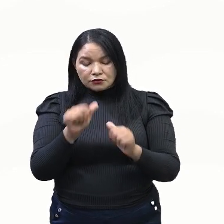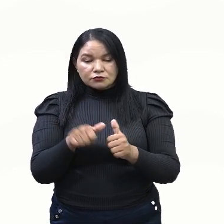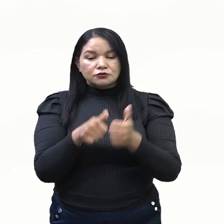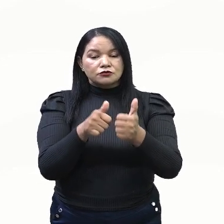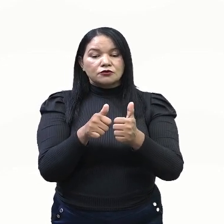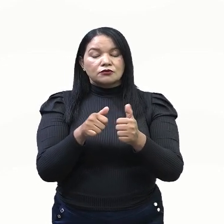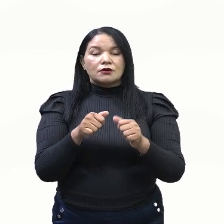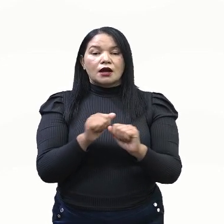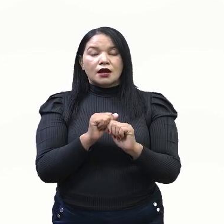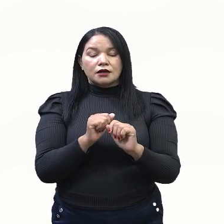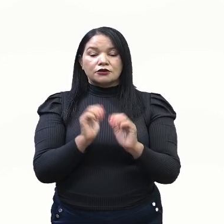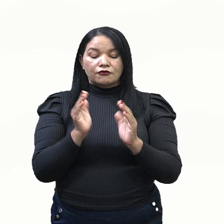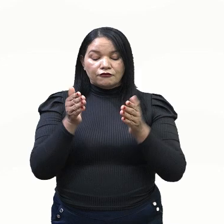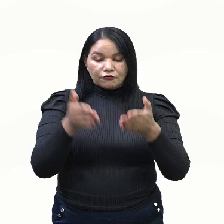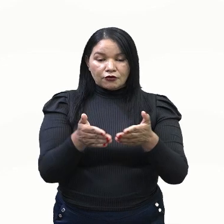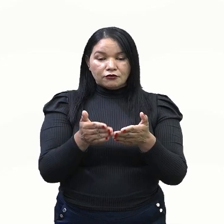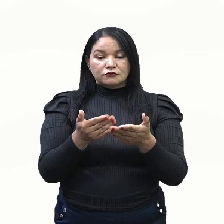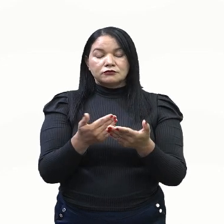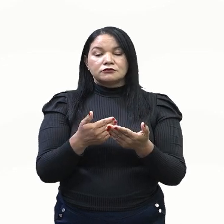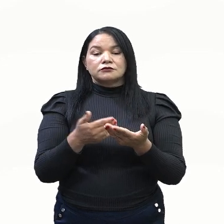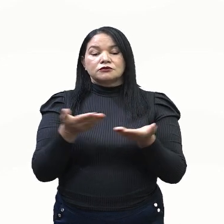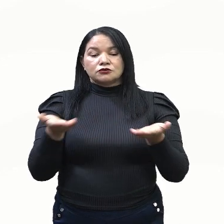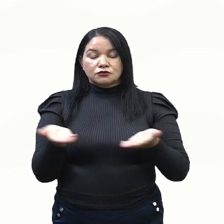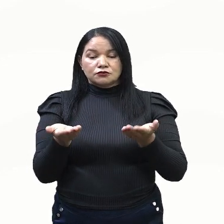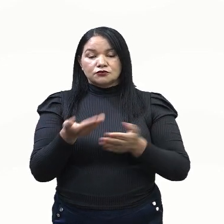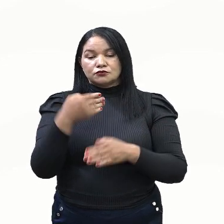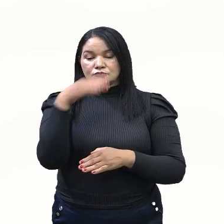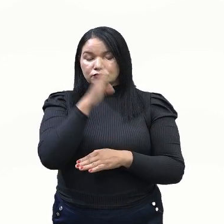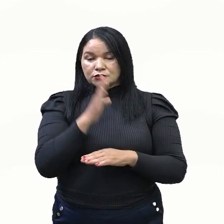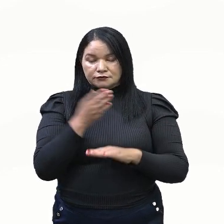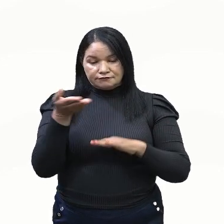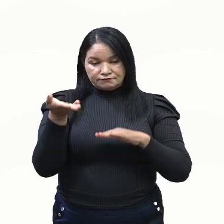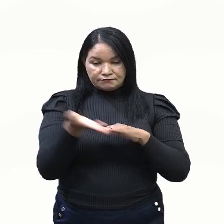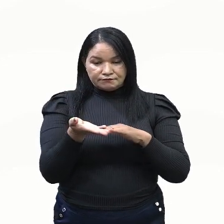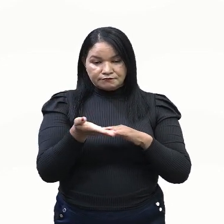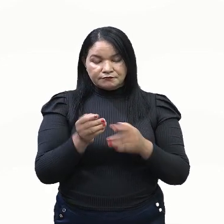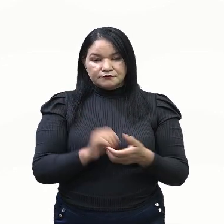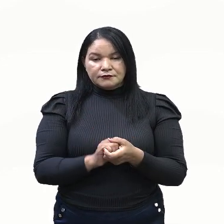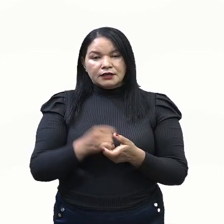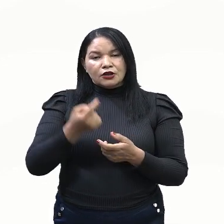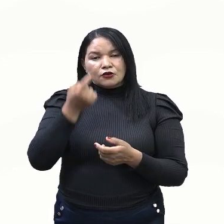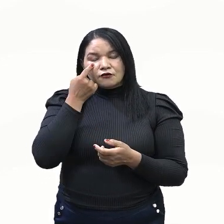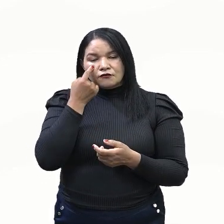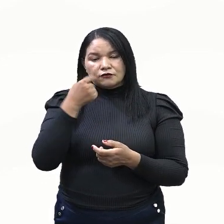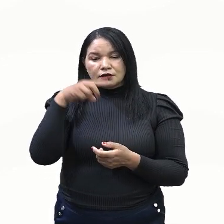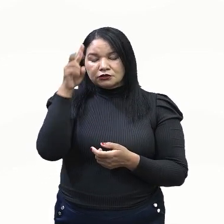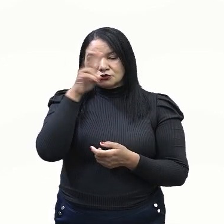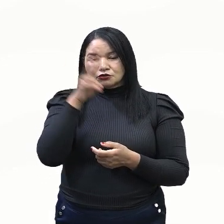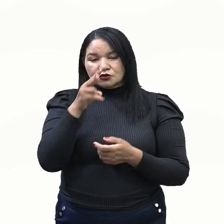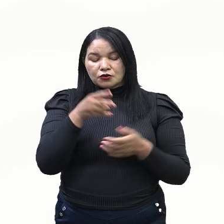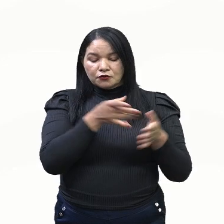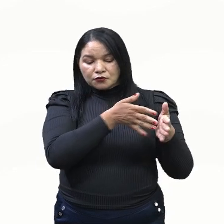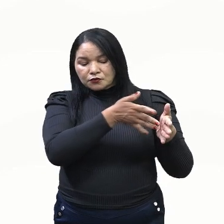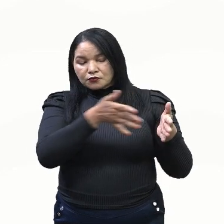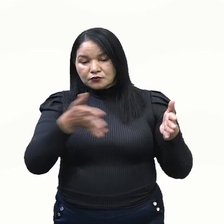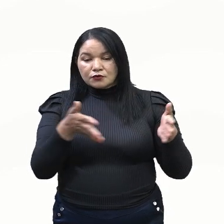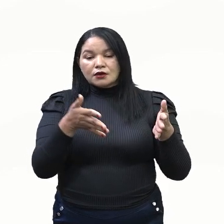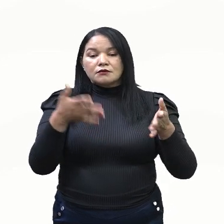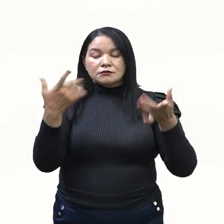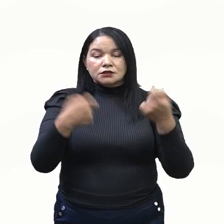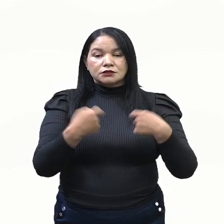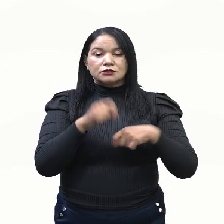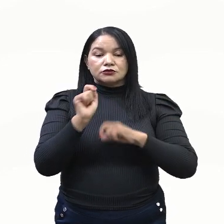questão central no Brasil contemporâneo. Então, observem que, ao longo da história, houve a